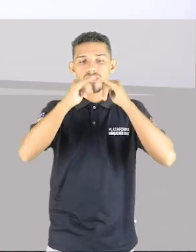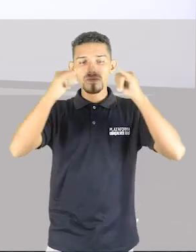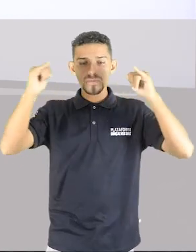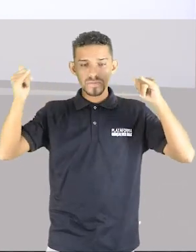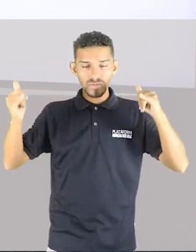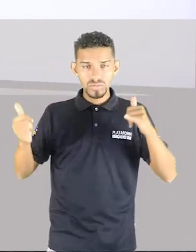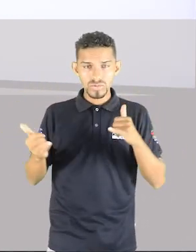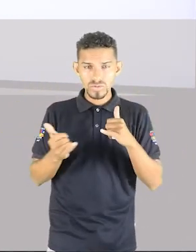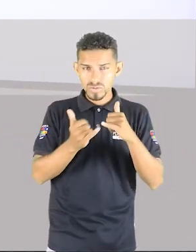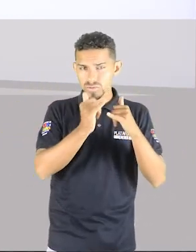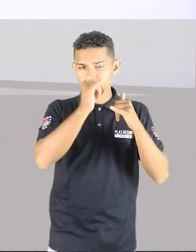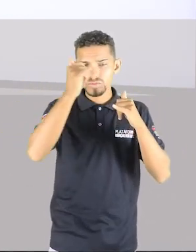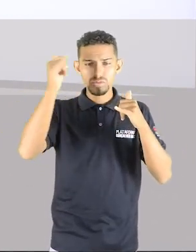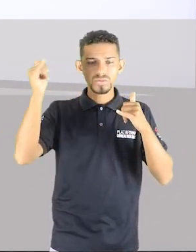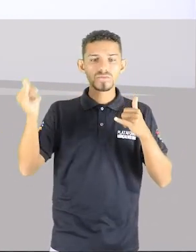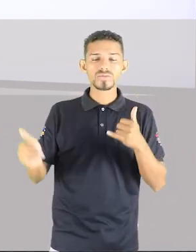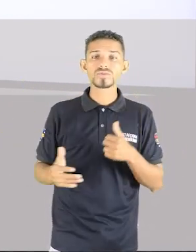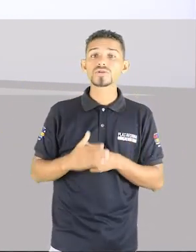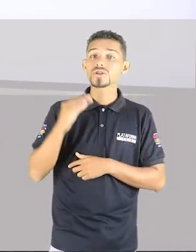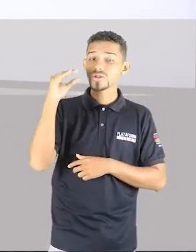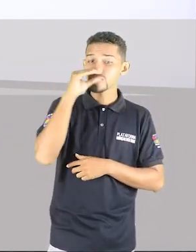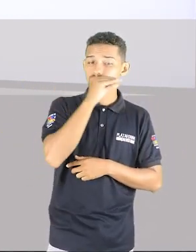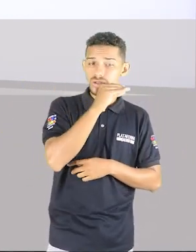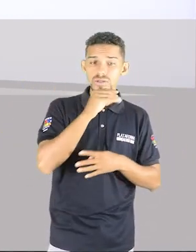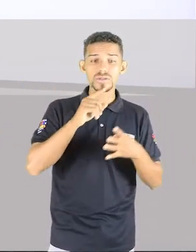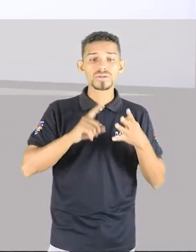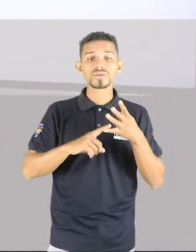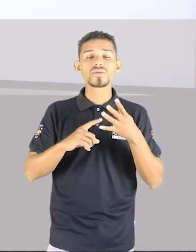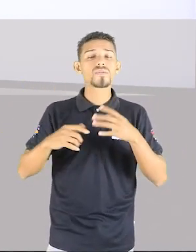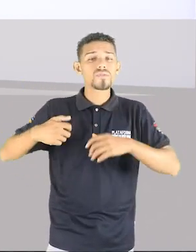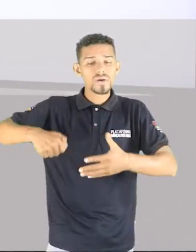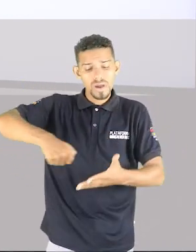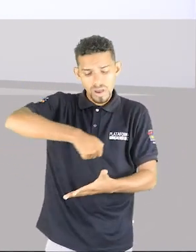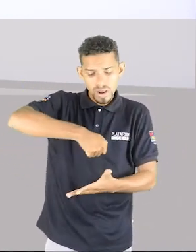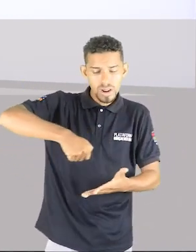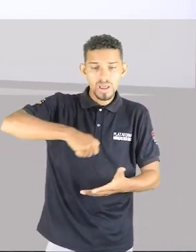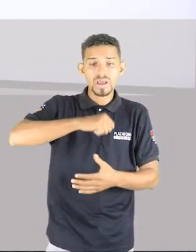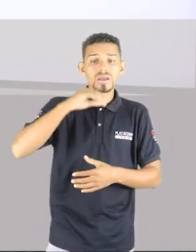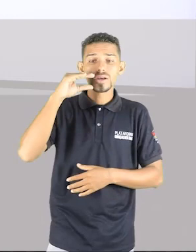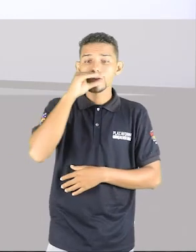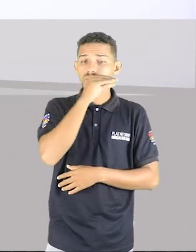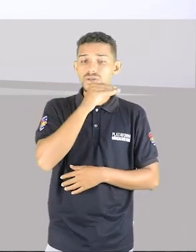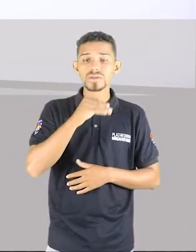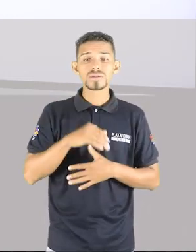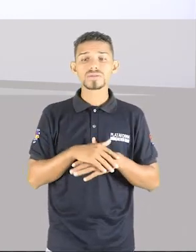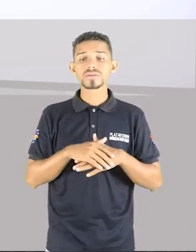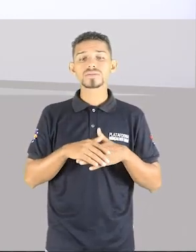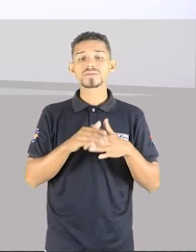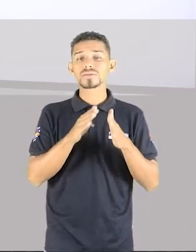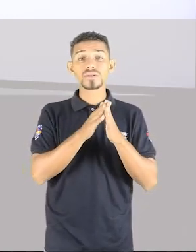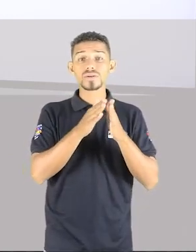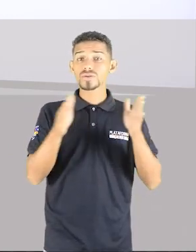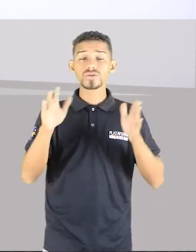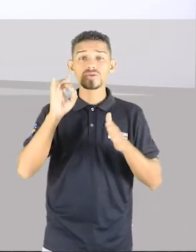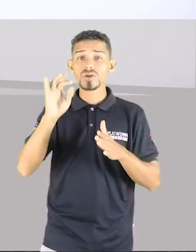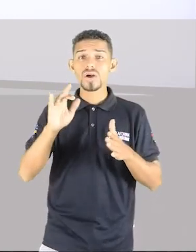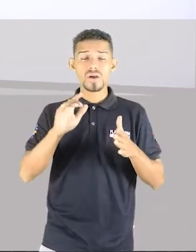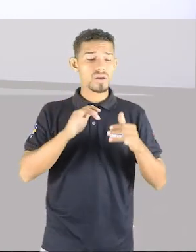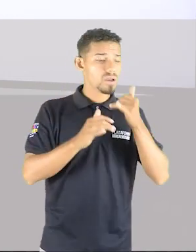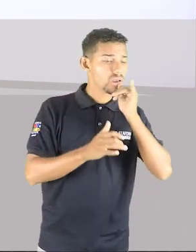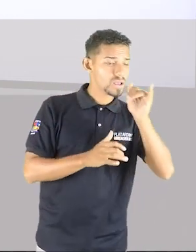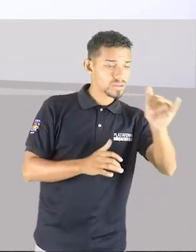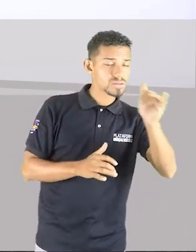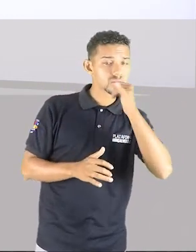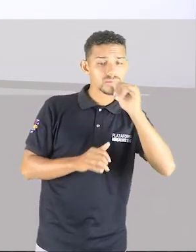condutor faz quando é percorrido por corrente elétrica esquenta o que que ferro elétrico faz esquenta e nada mais transforma